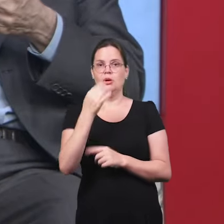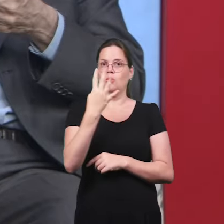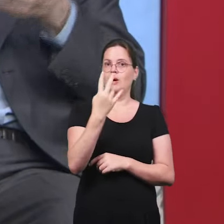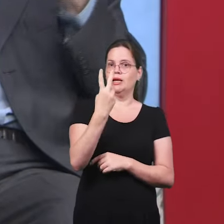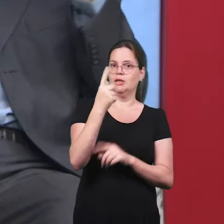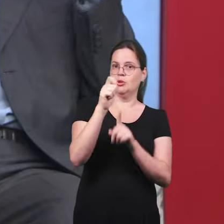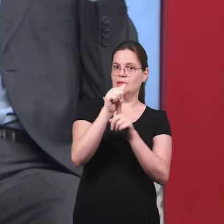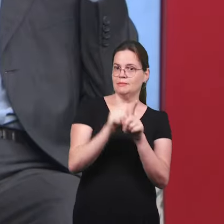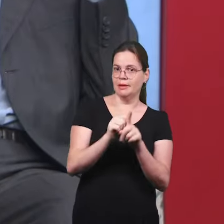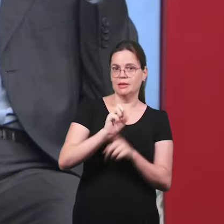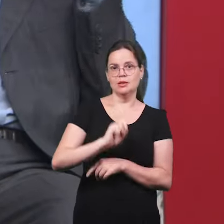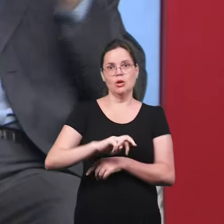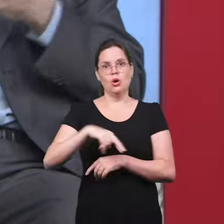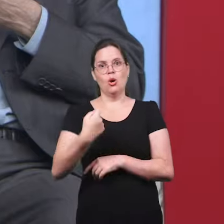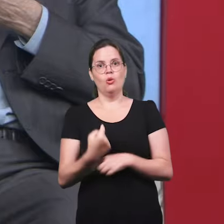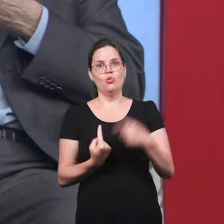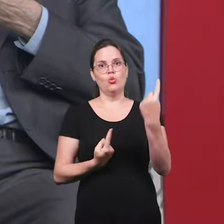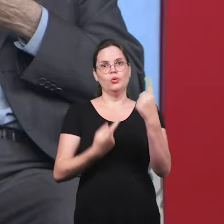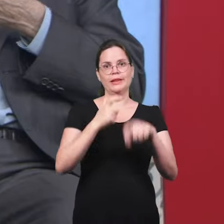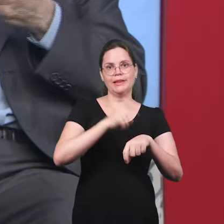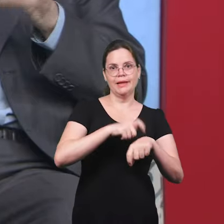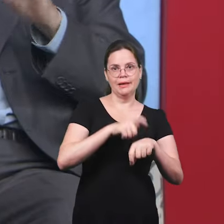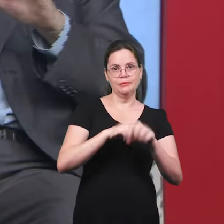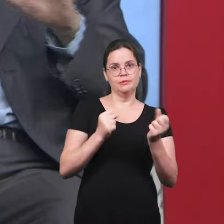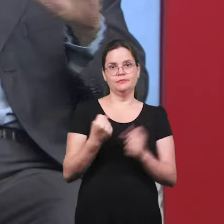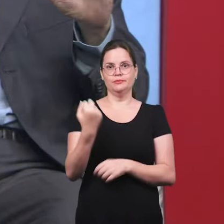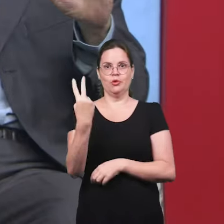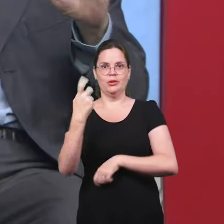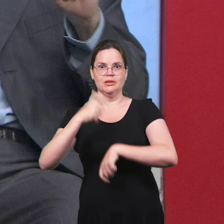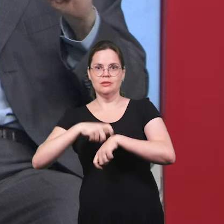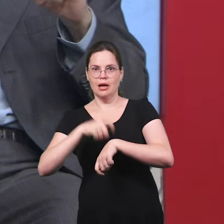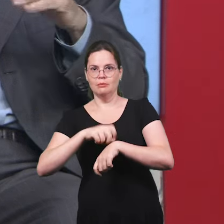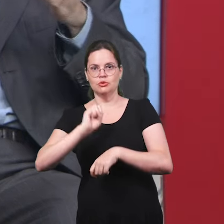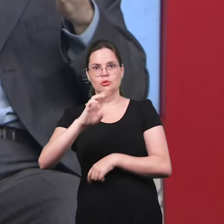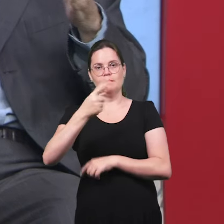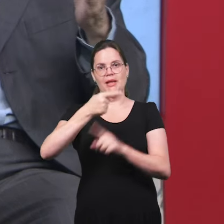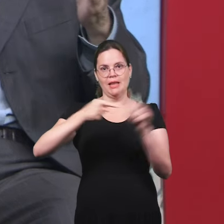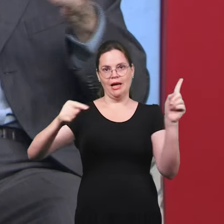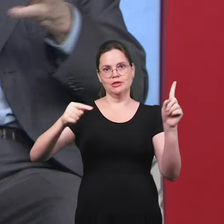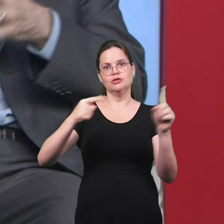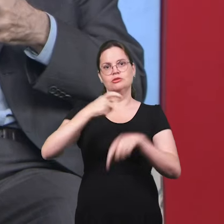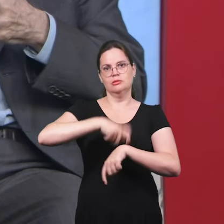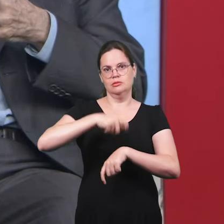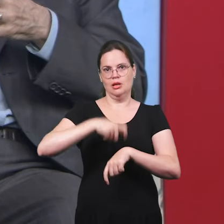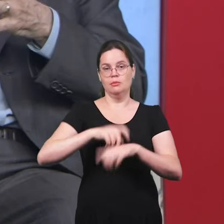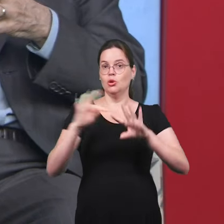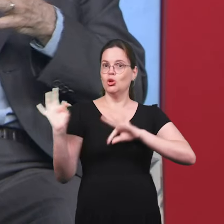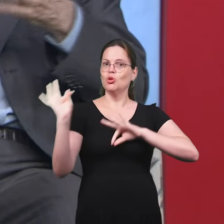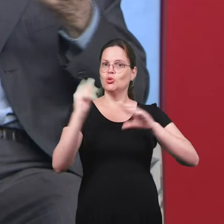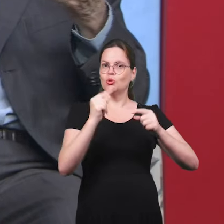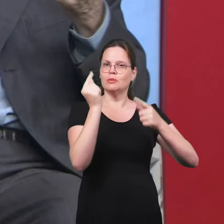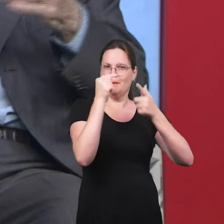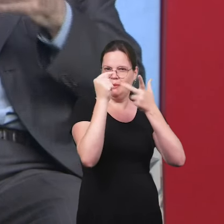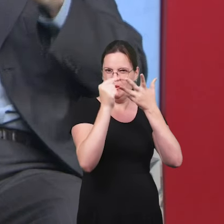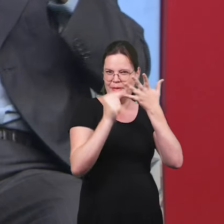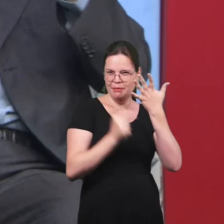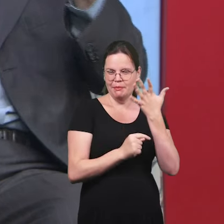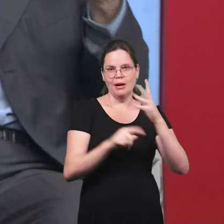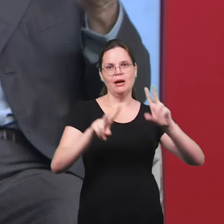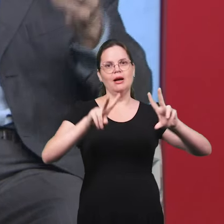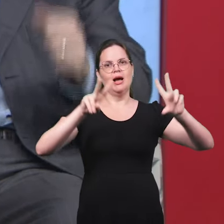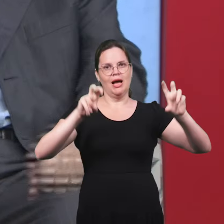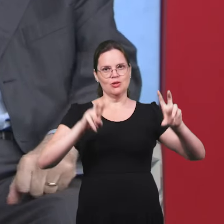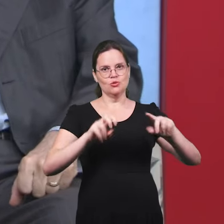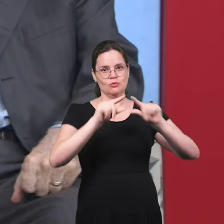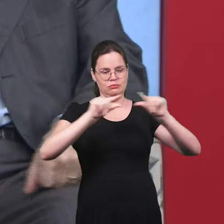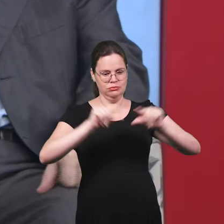um tempo, tempos, metade de um tempo, tudo diz respeito à metade de uma semana ou metade